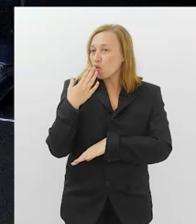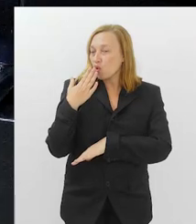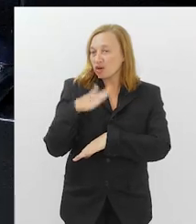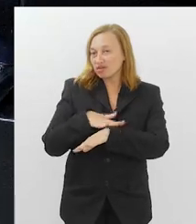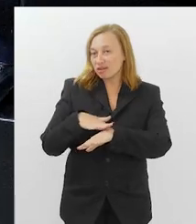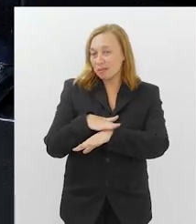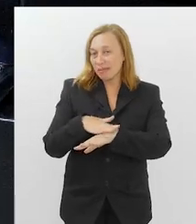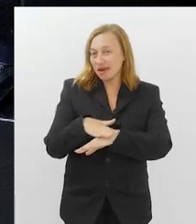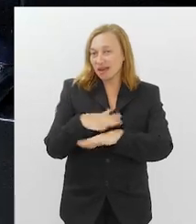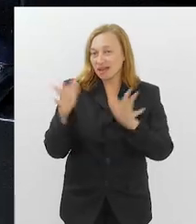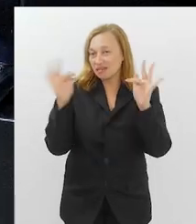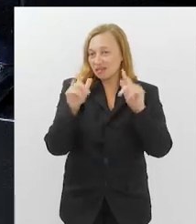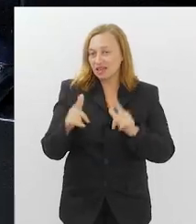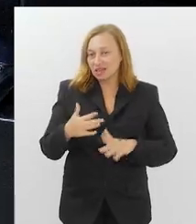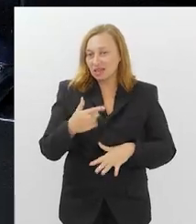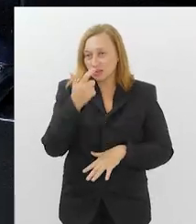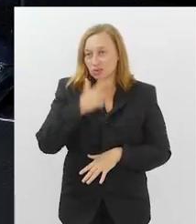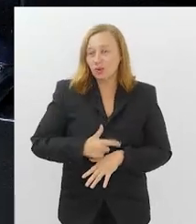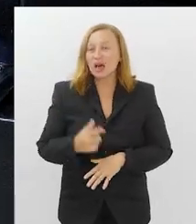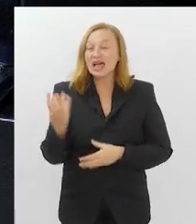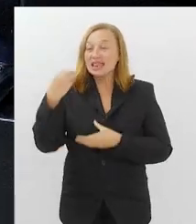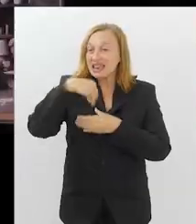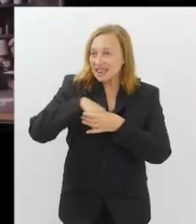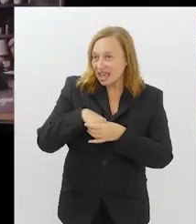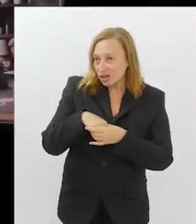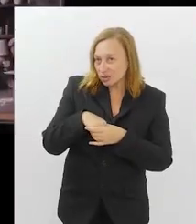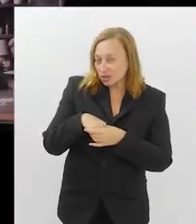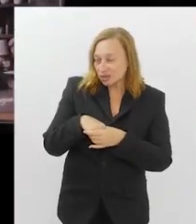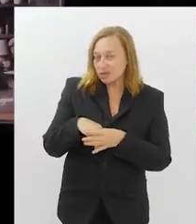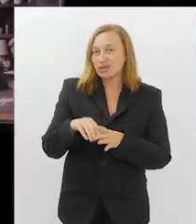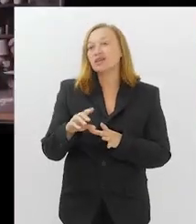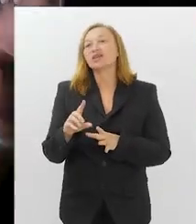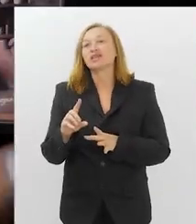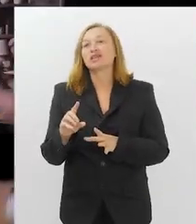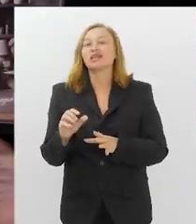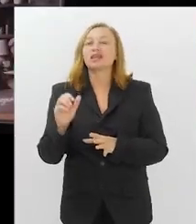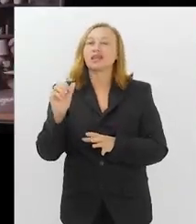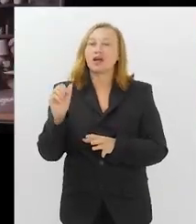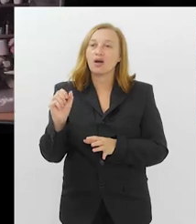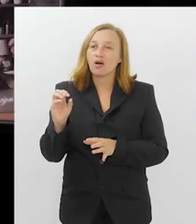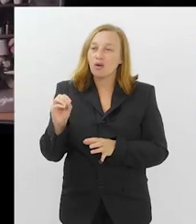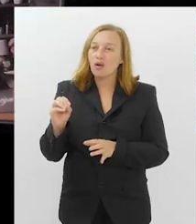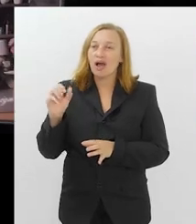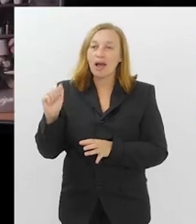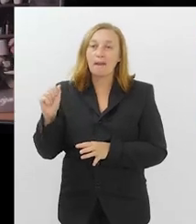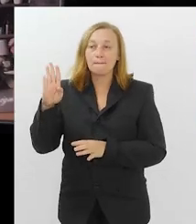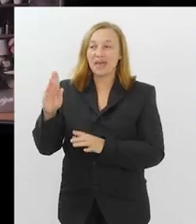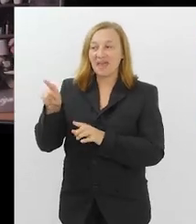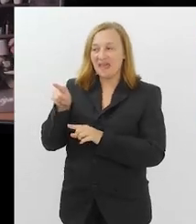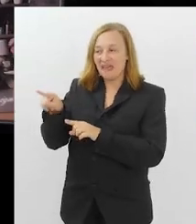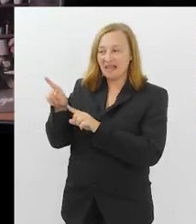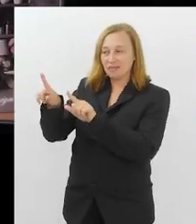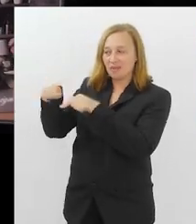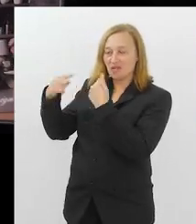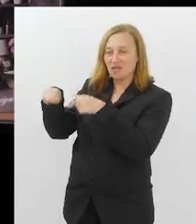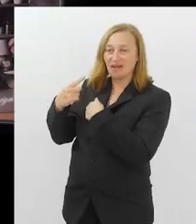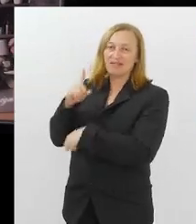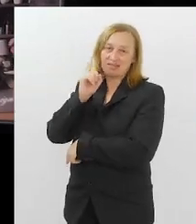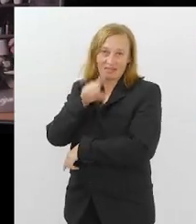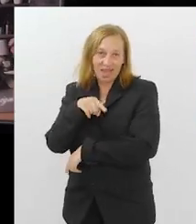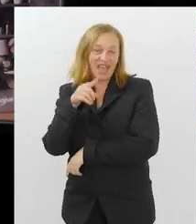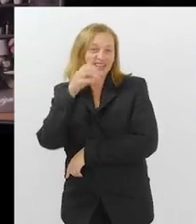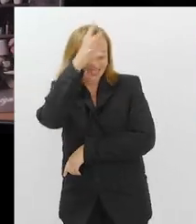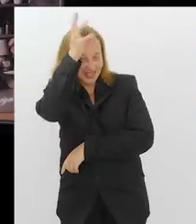Então, dentro da advocacia, né, o Nicodemos provocando aqui a gente, né, Tia Ju?